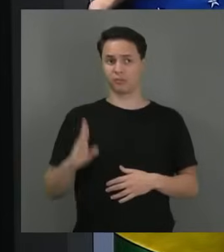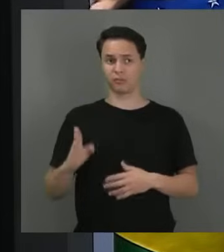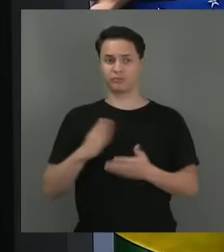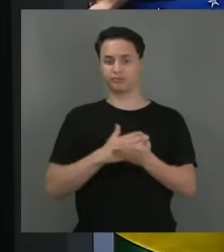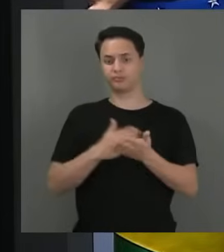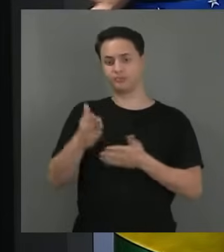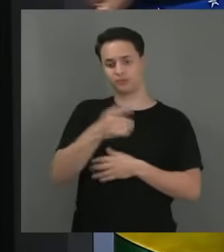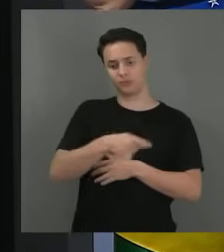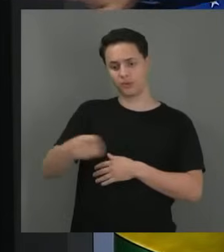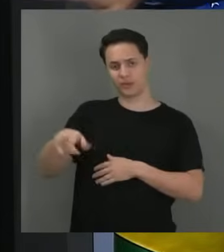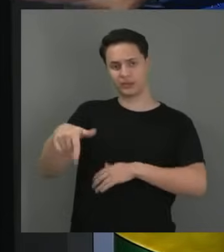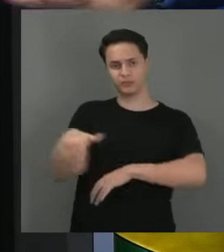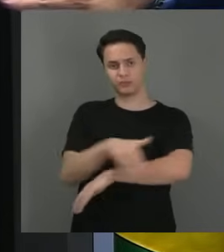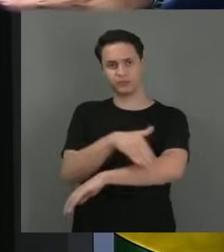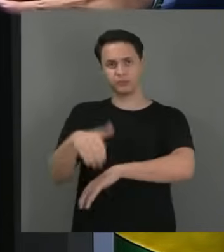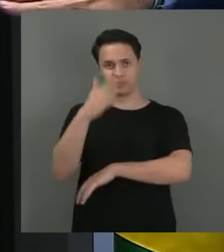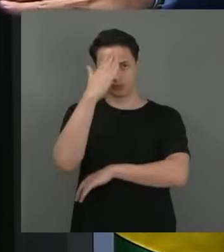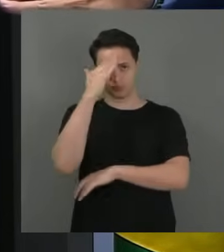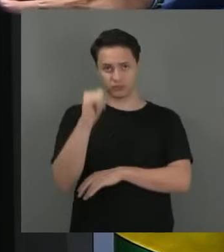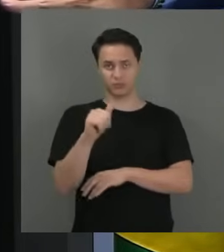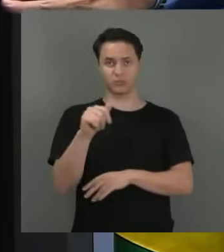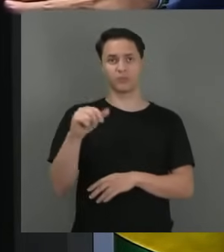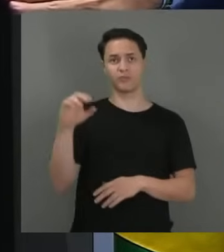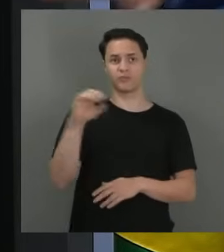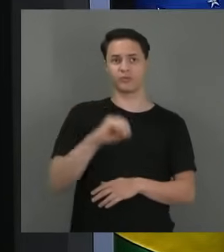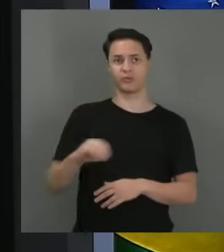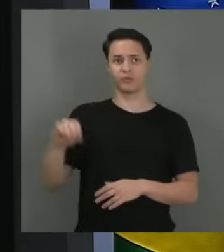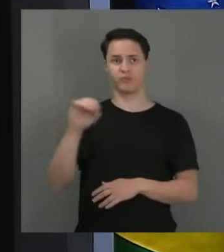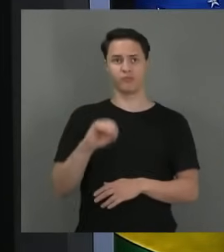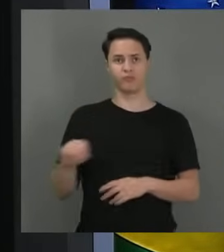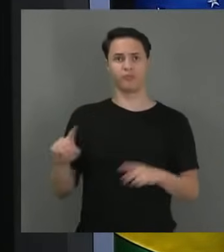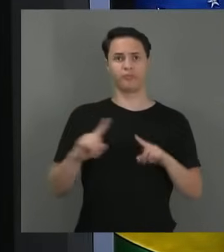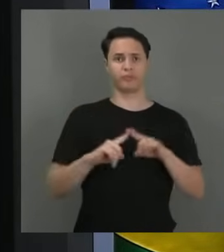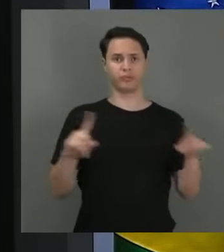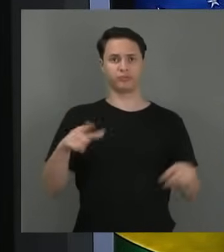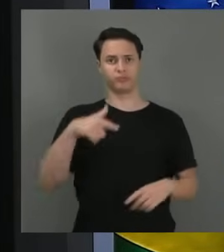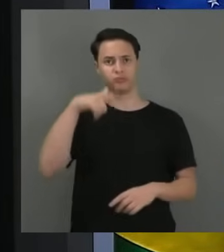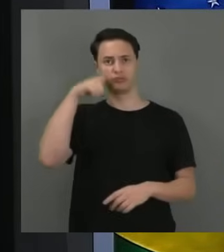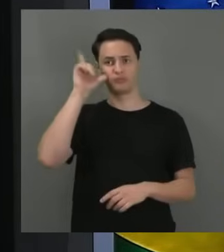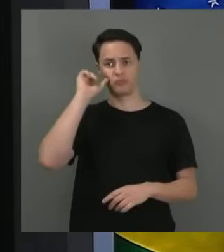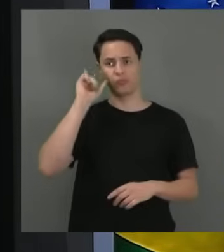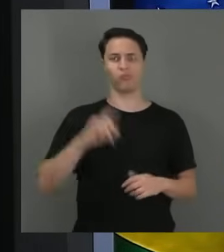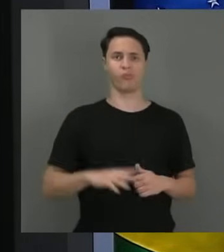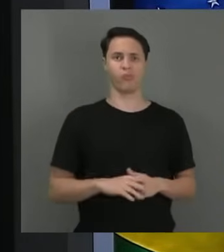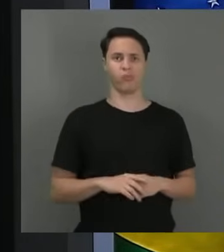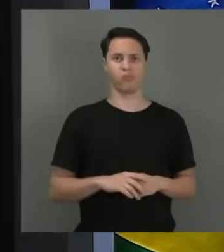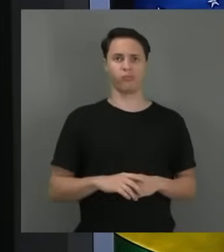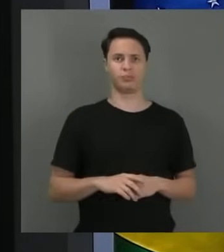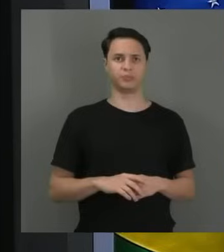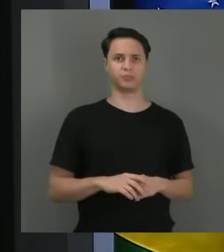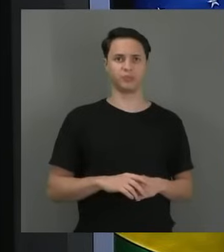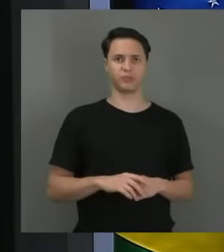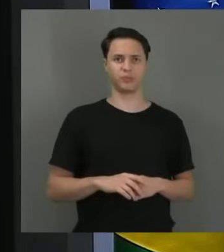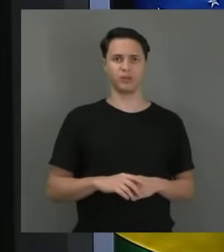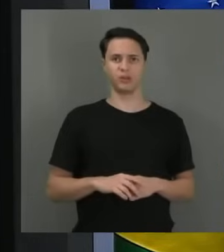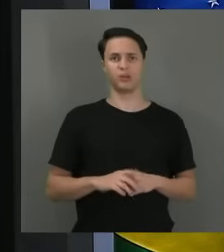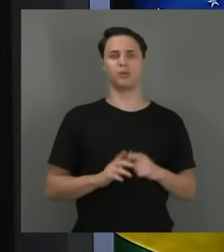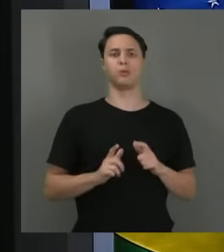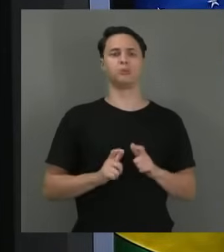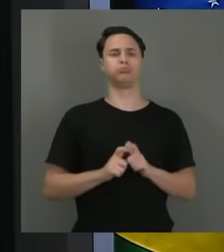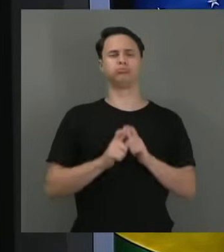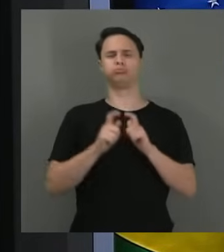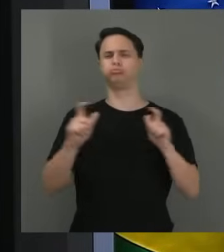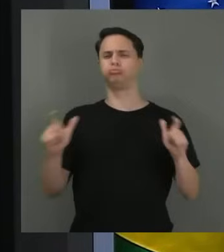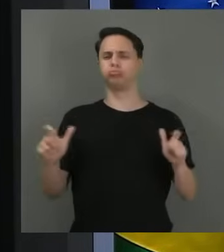a ir às ruas, voltar às ruas em outubro. Mas ontem foi